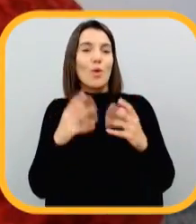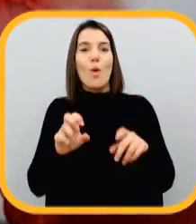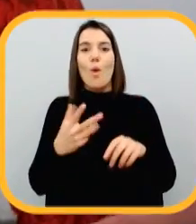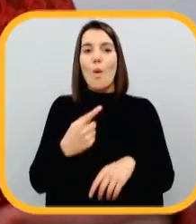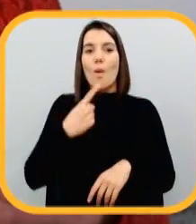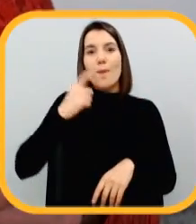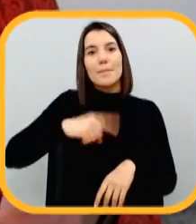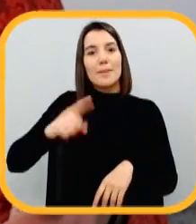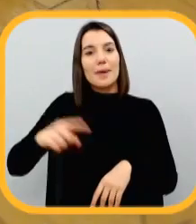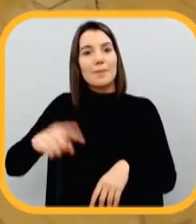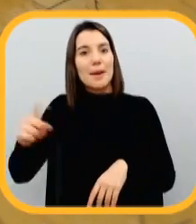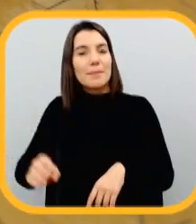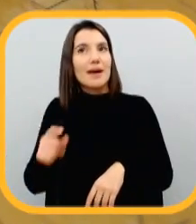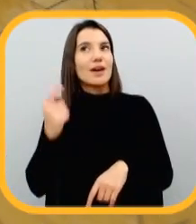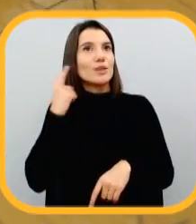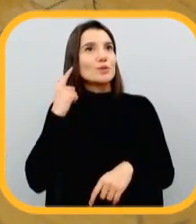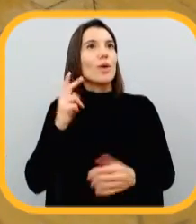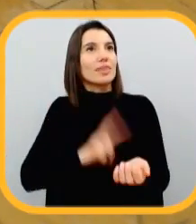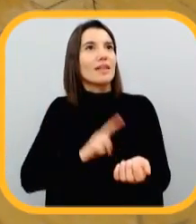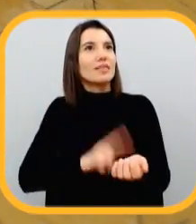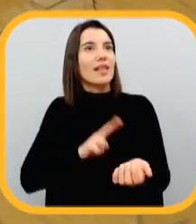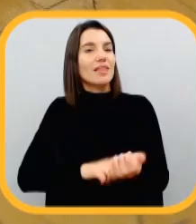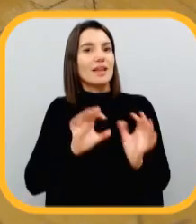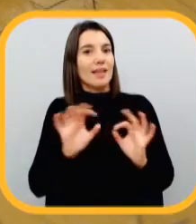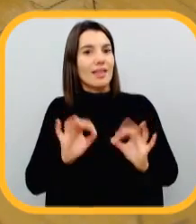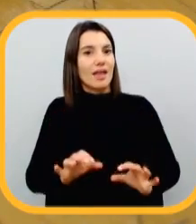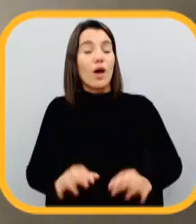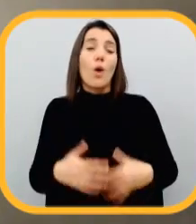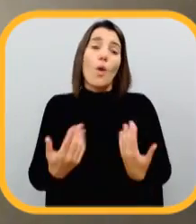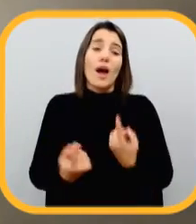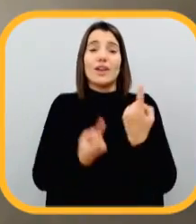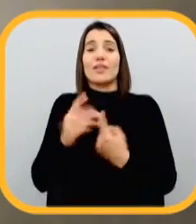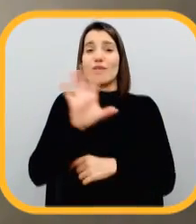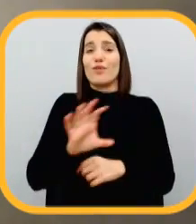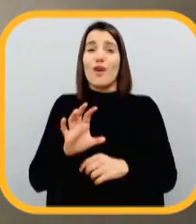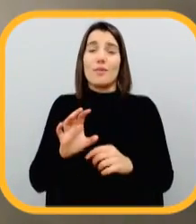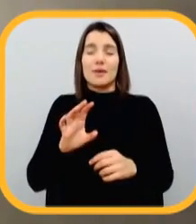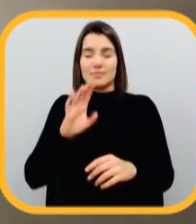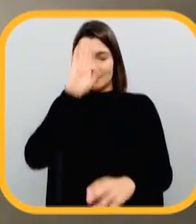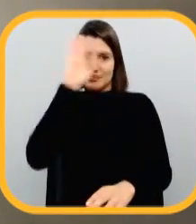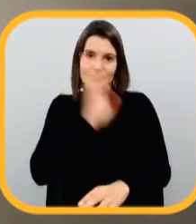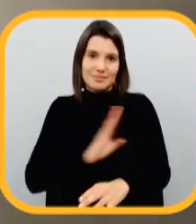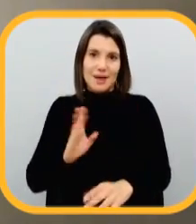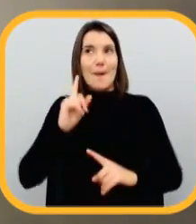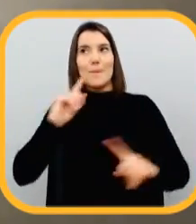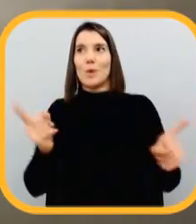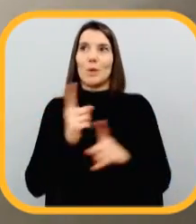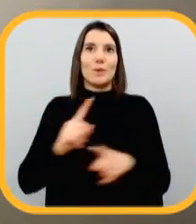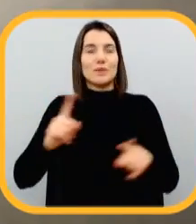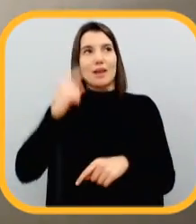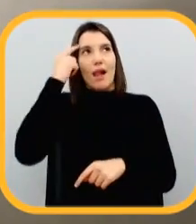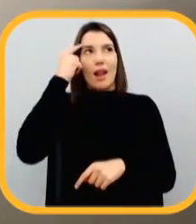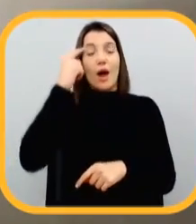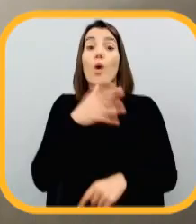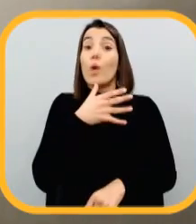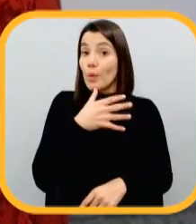ou a cadência, às vezes não é necessariamente a rima, mas há uma cadência. Depois, toda a parte, se calhar, mais óbvia, não é? A música, os jingles,